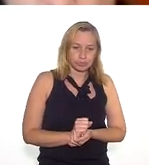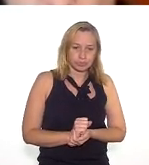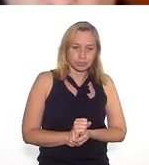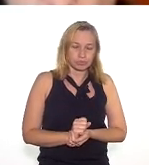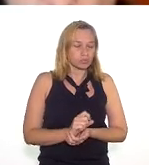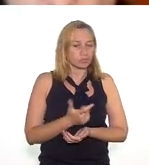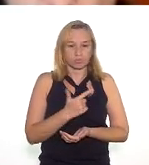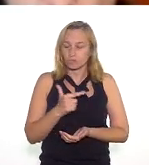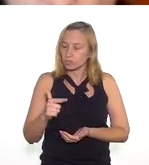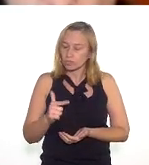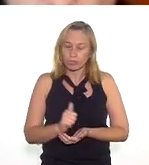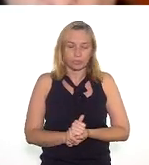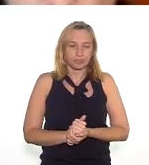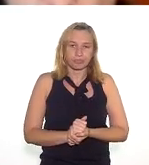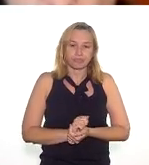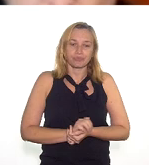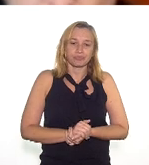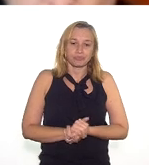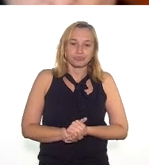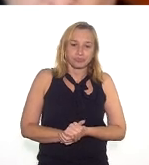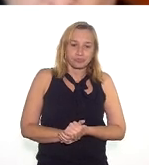nós não temos.